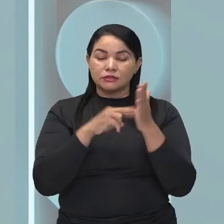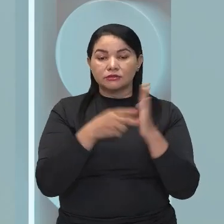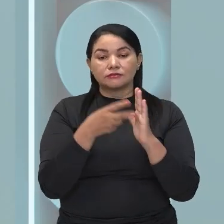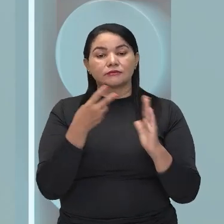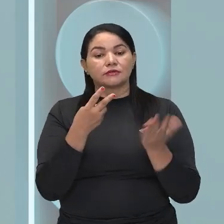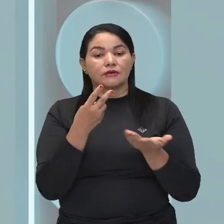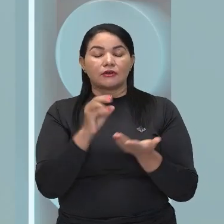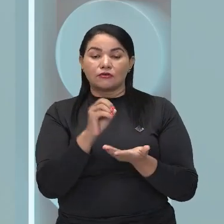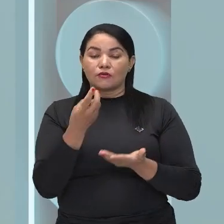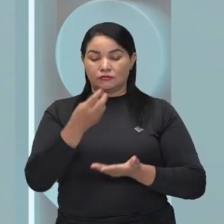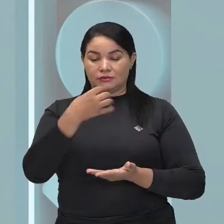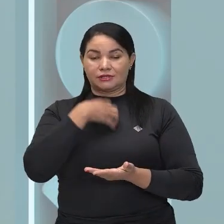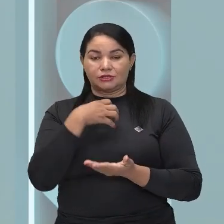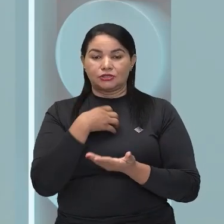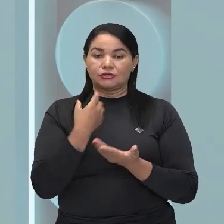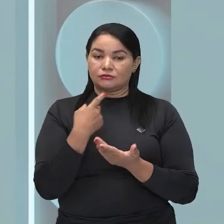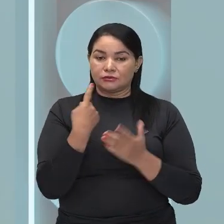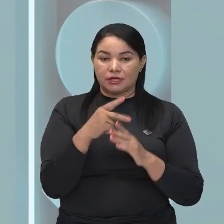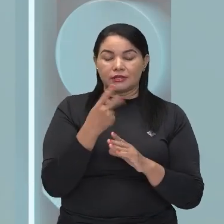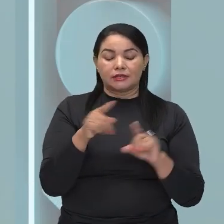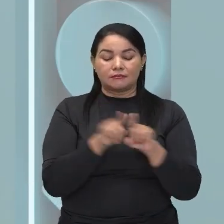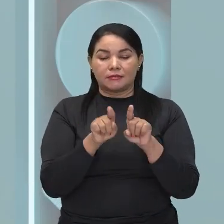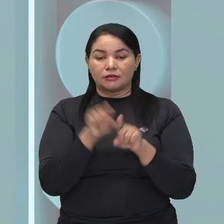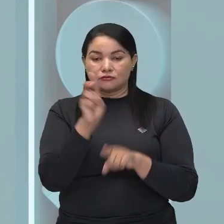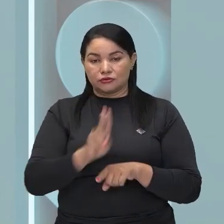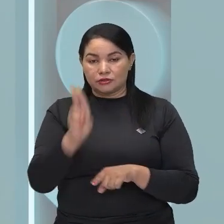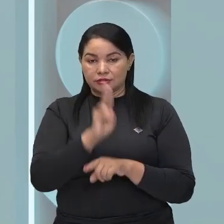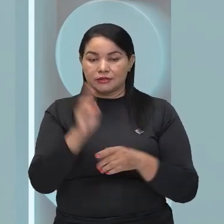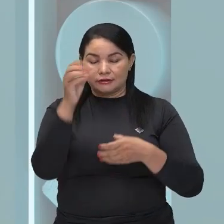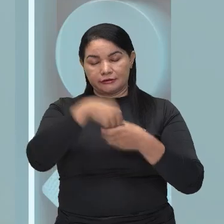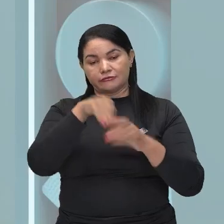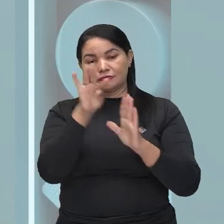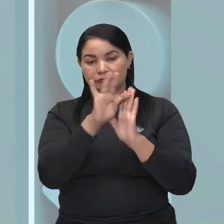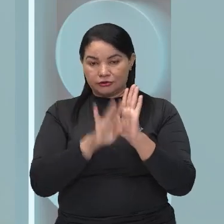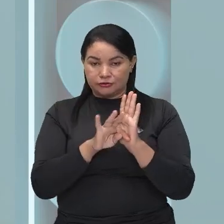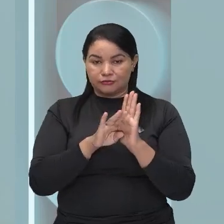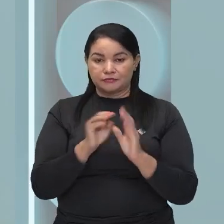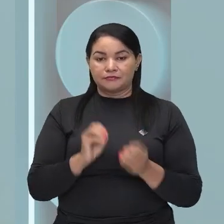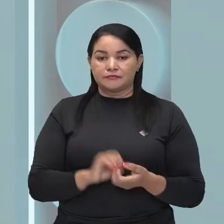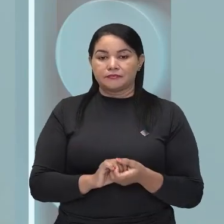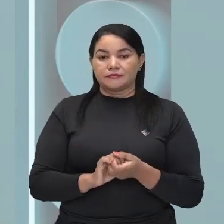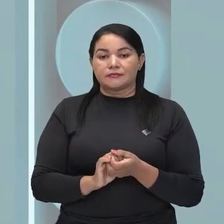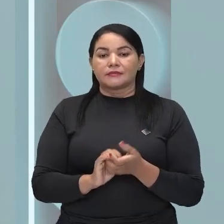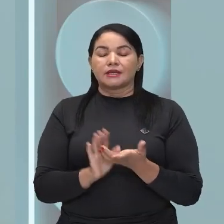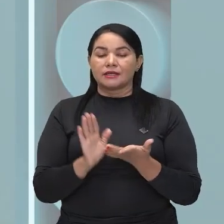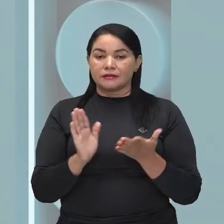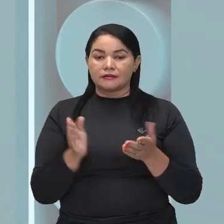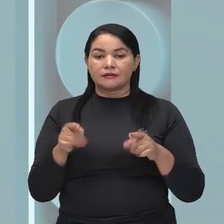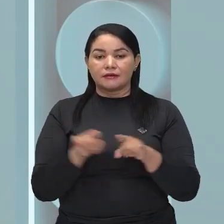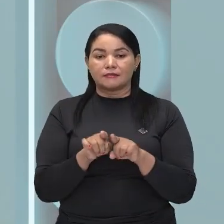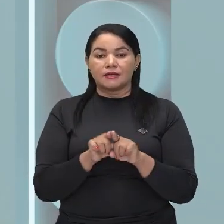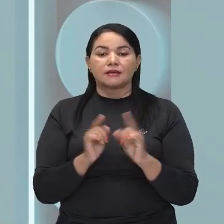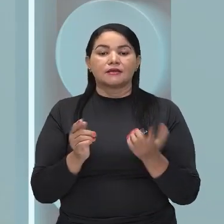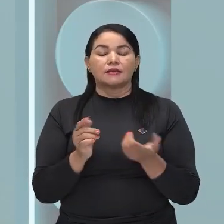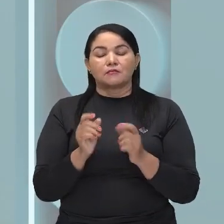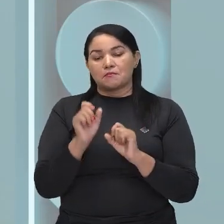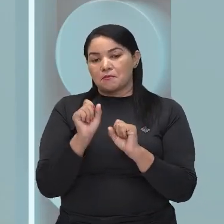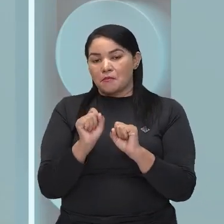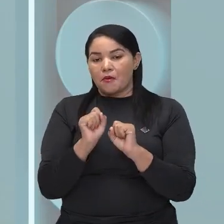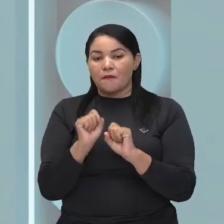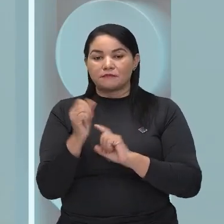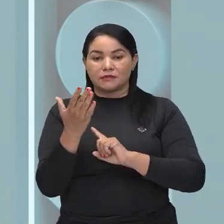também utilizá-las nos meus textos, ok? E aí, por último, elas também me ajudam